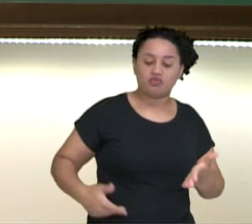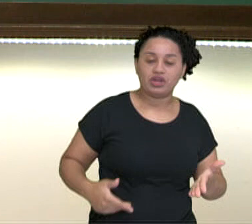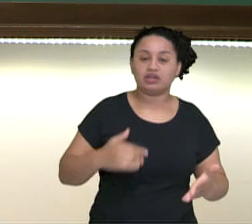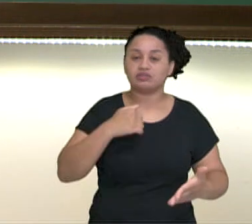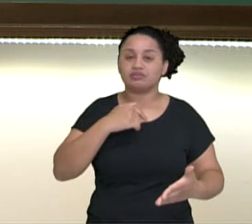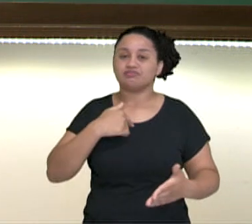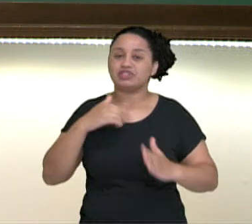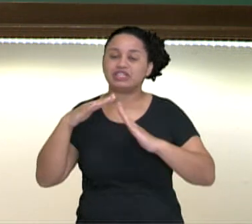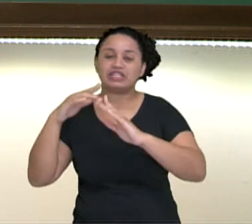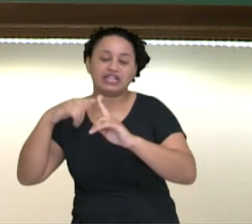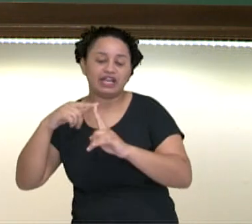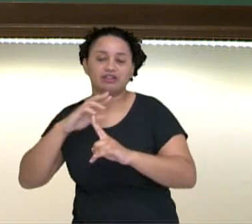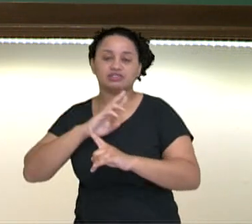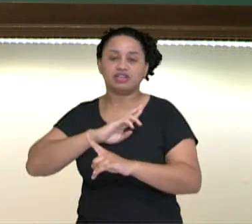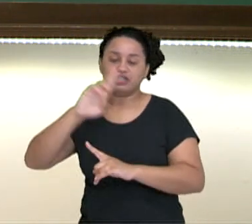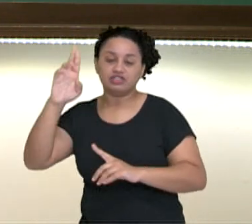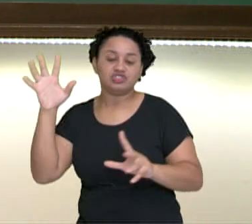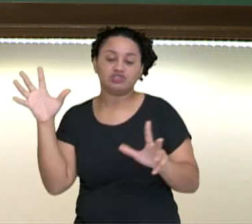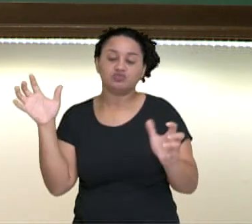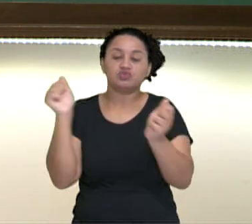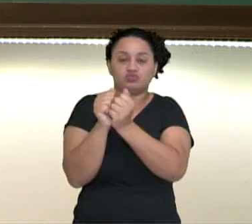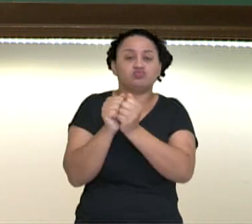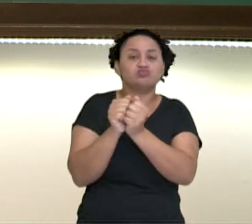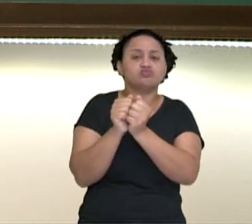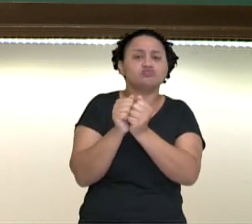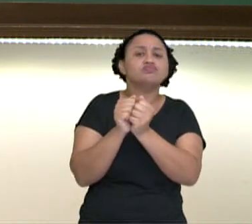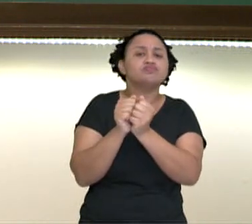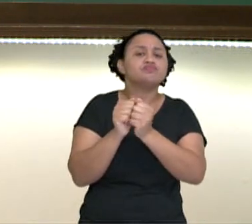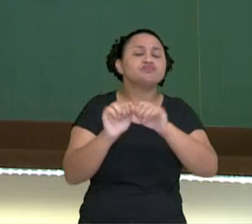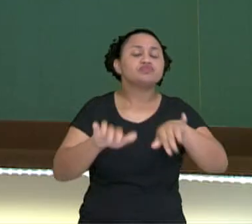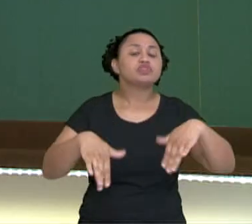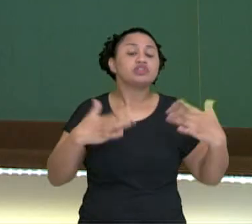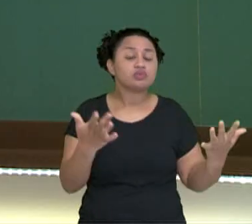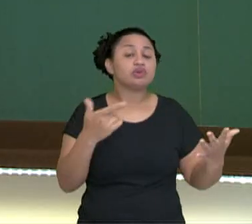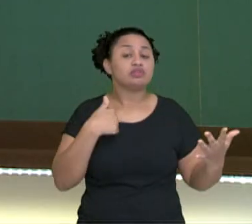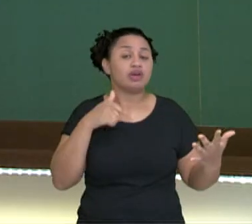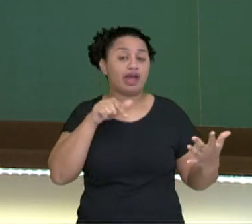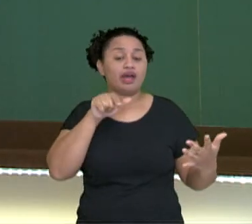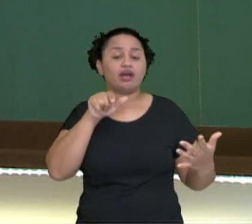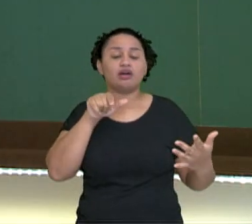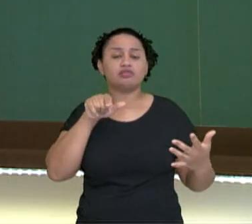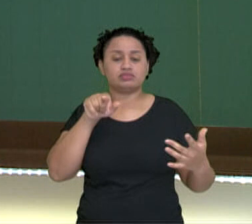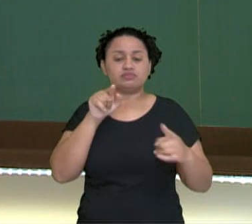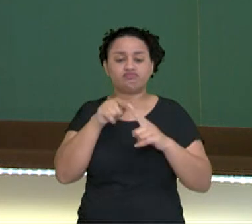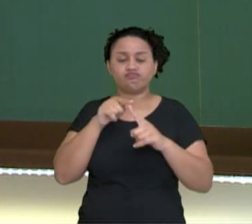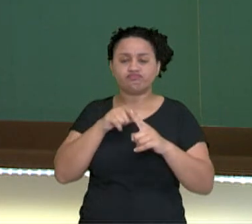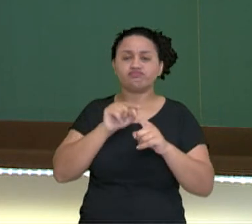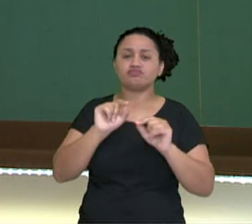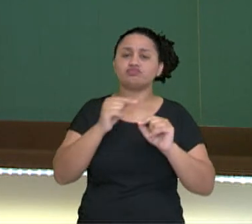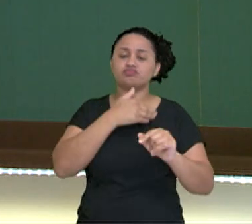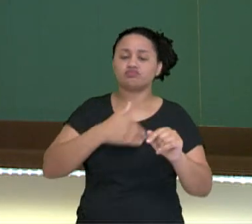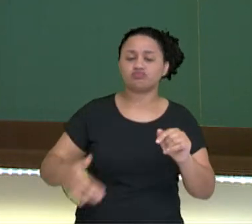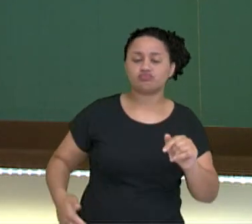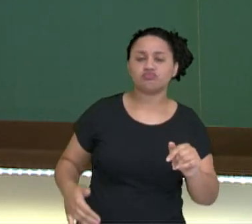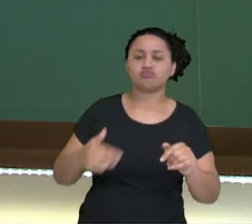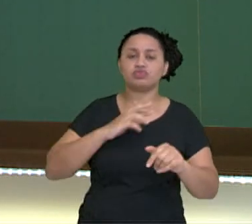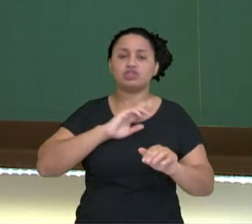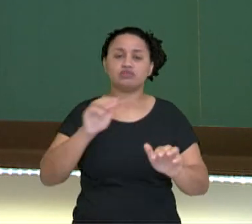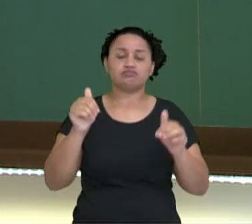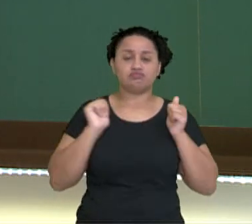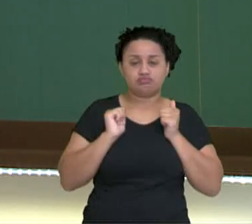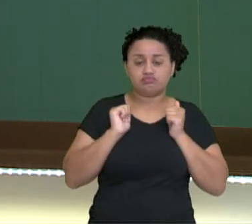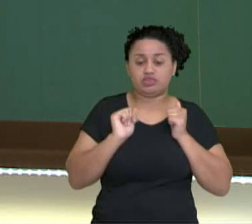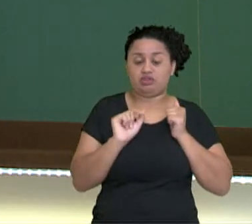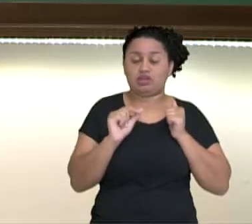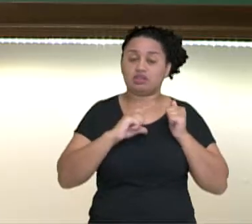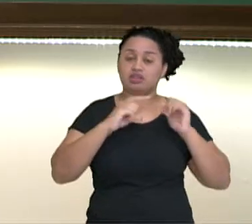meio que funcionavam juntos. E quando a gente fala de um Estado laico, a gente está falando de um Estado que é